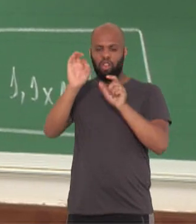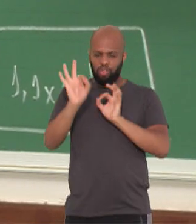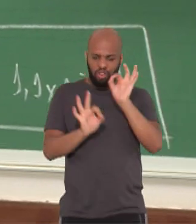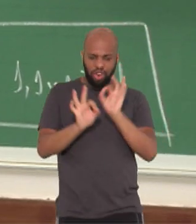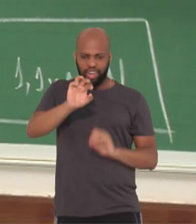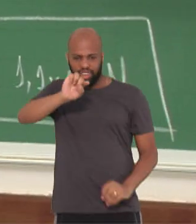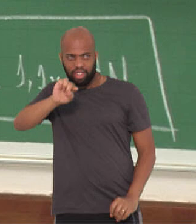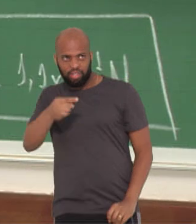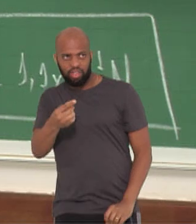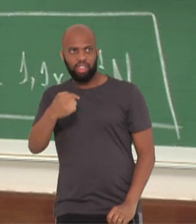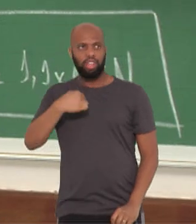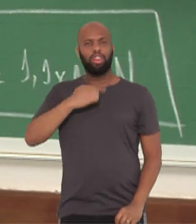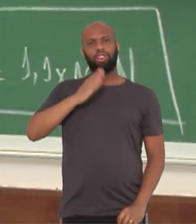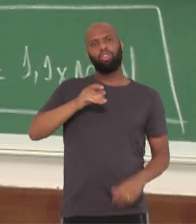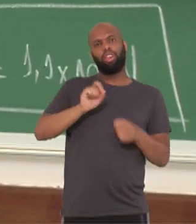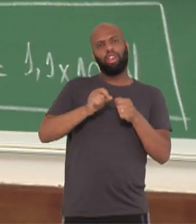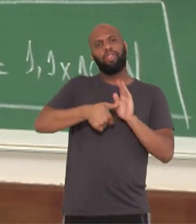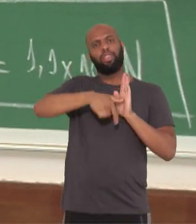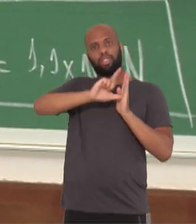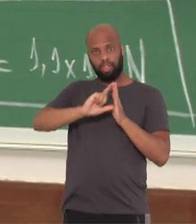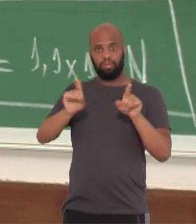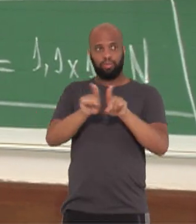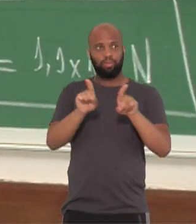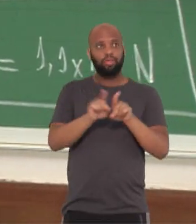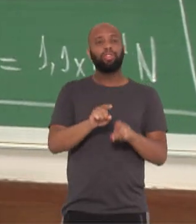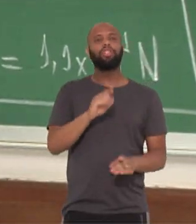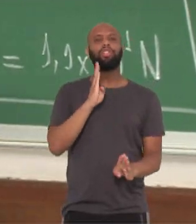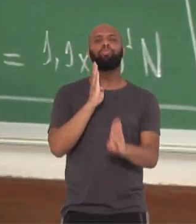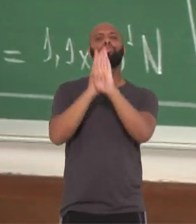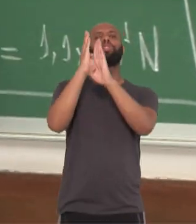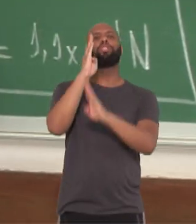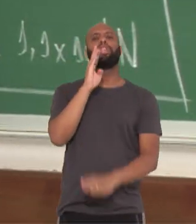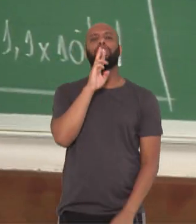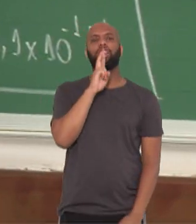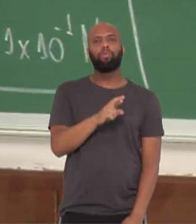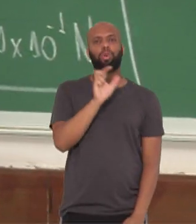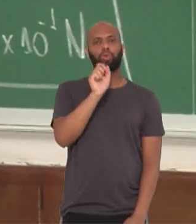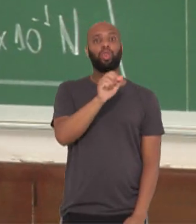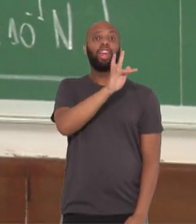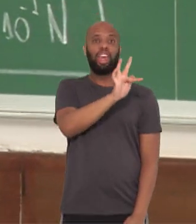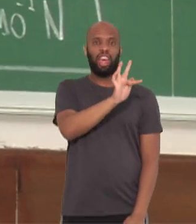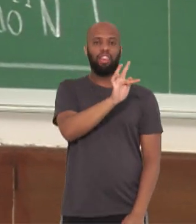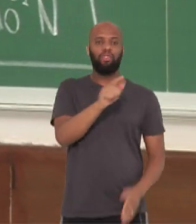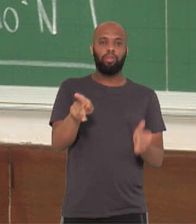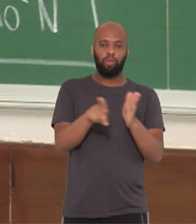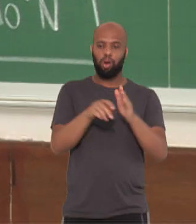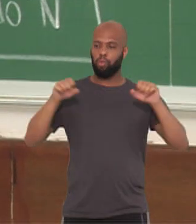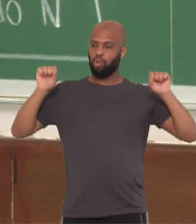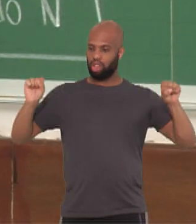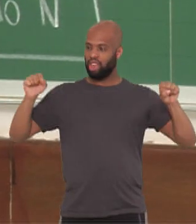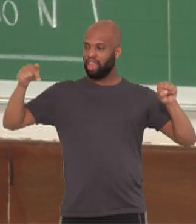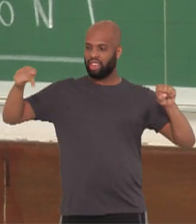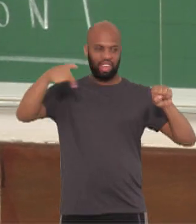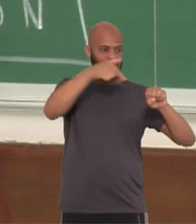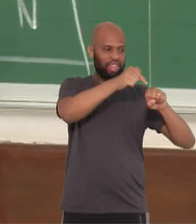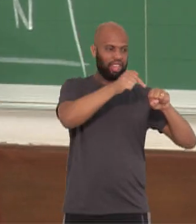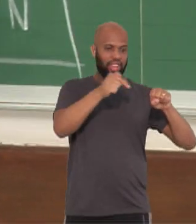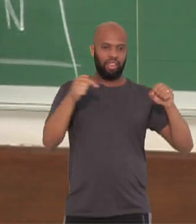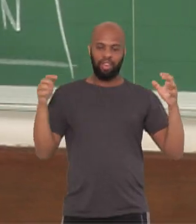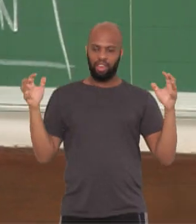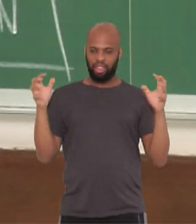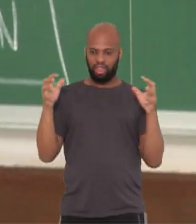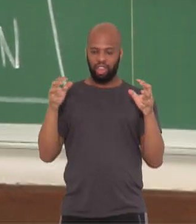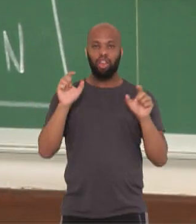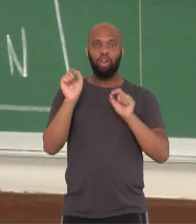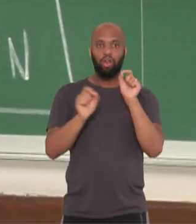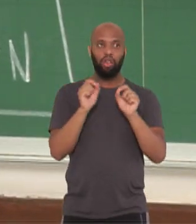vírgulas, como já feito em exercícios anteriores, e aí obtemos que a força de interação entre essas cargas vai ser de 1,1 vezes